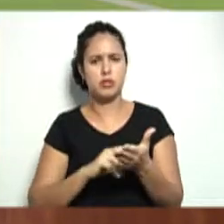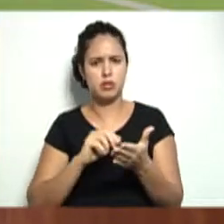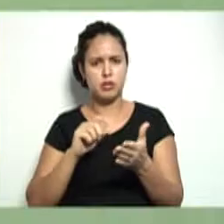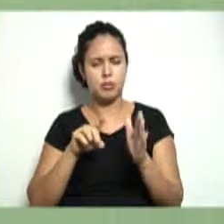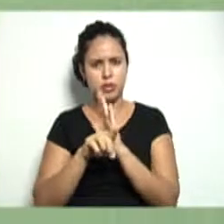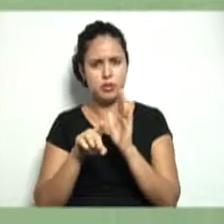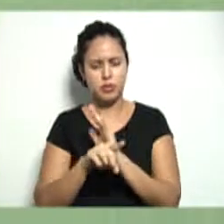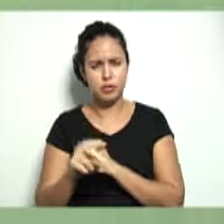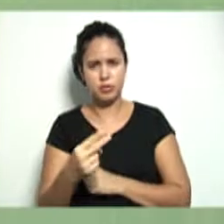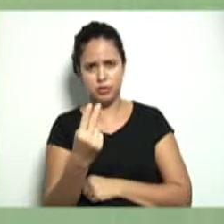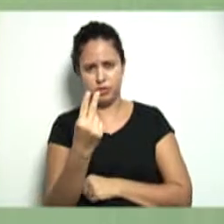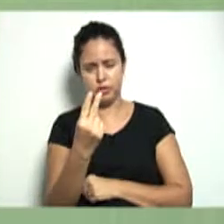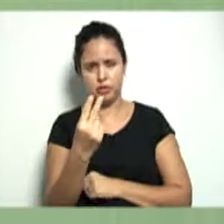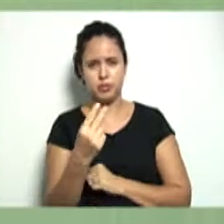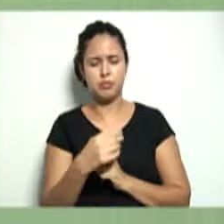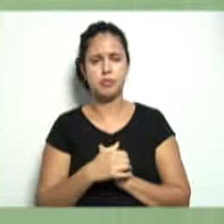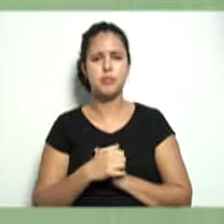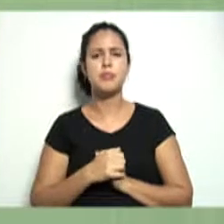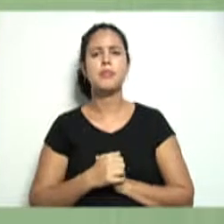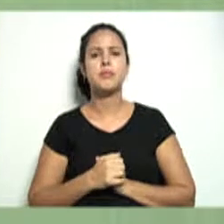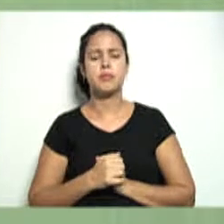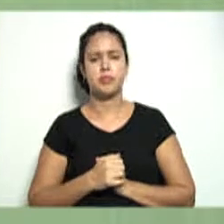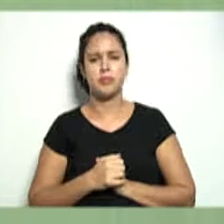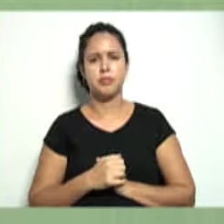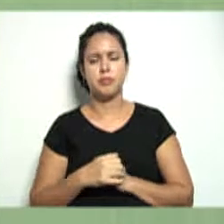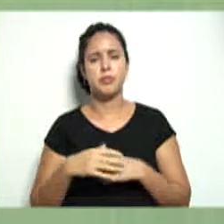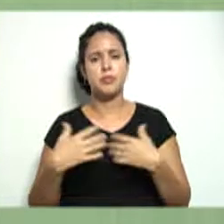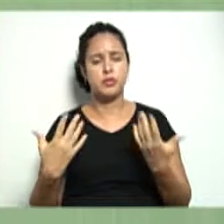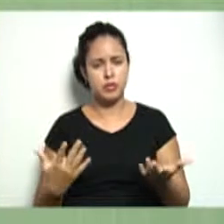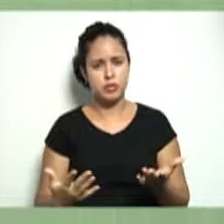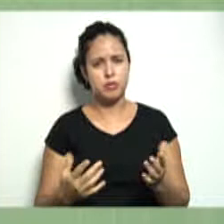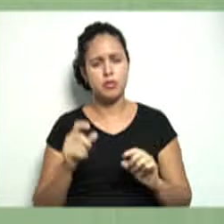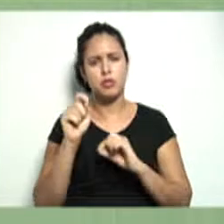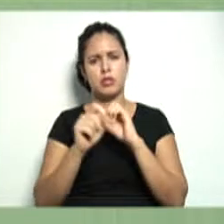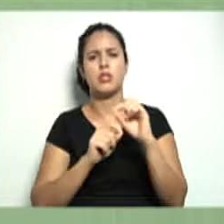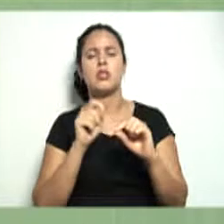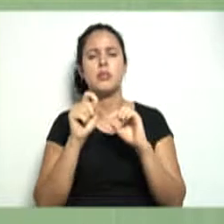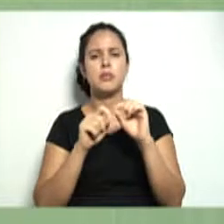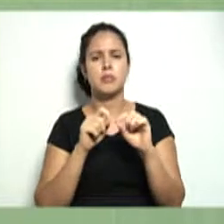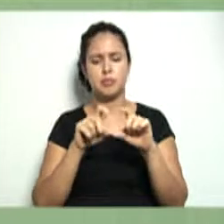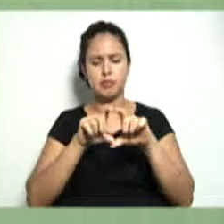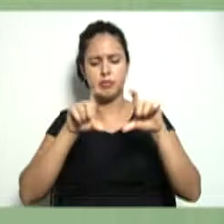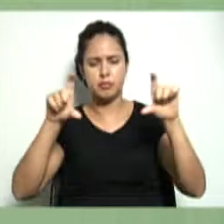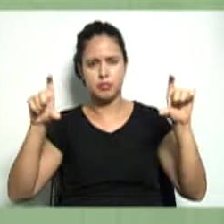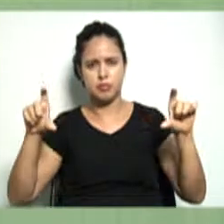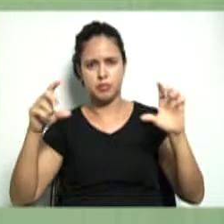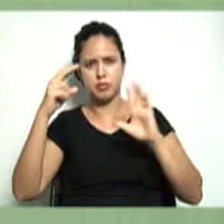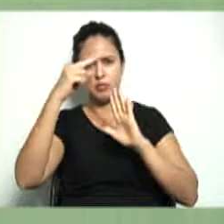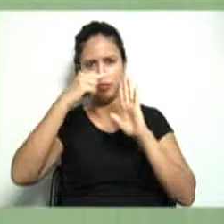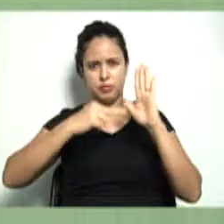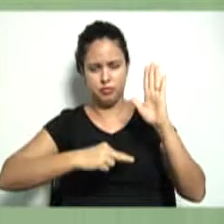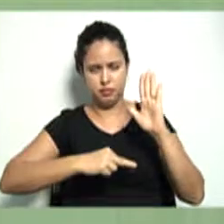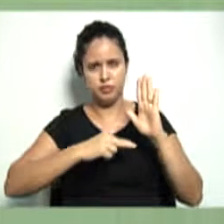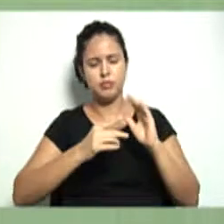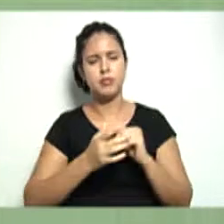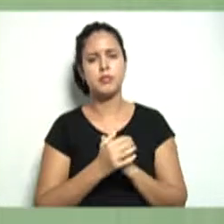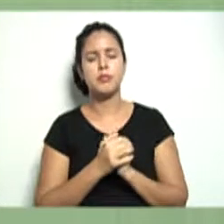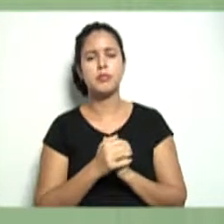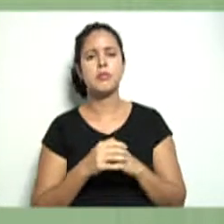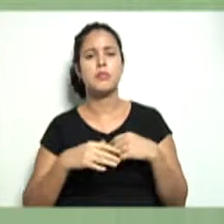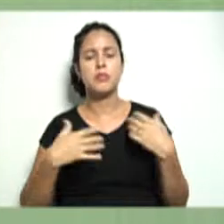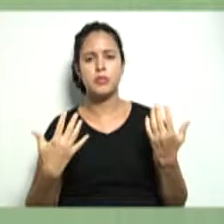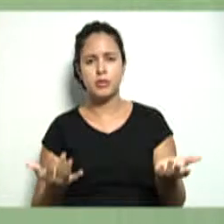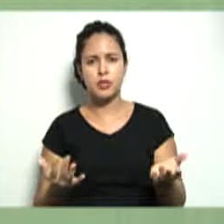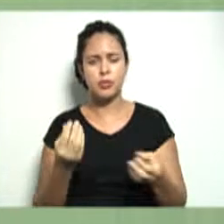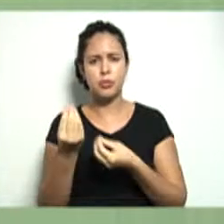Vamos para a questão 2, então. Vamos então à questão 2, professor. O que estava pedindo lá? A respeito